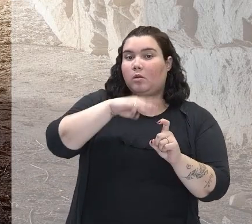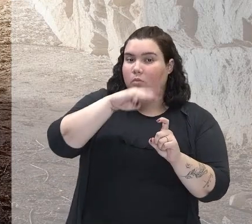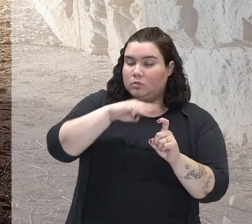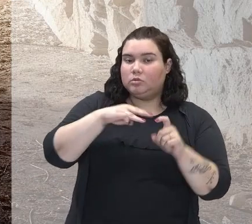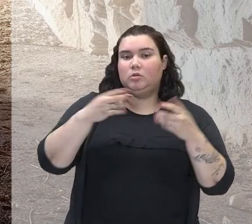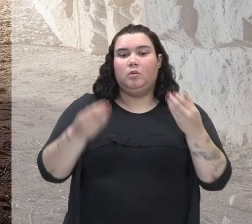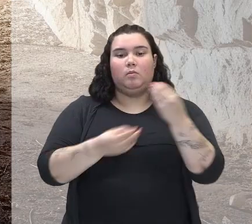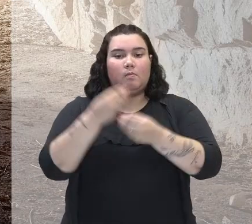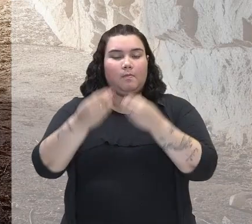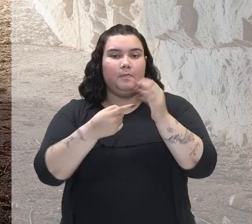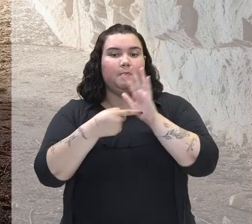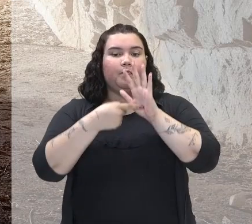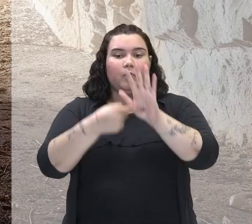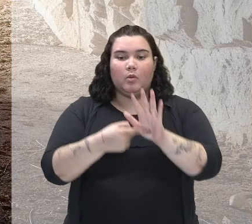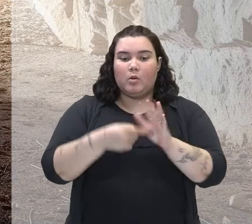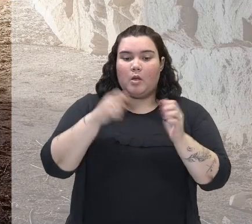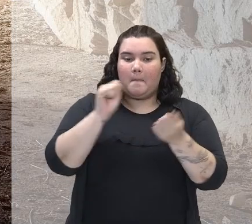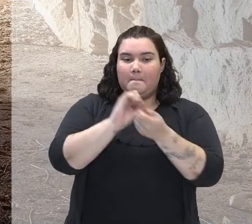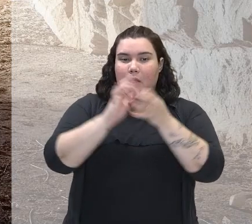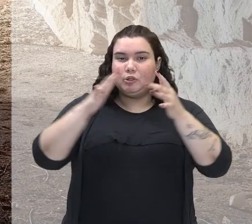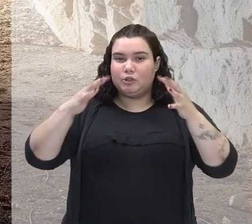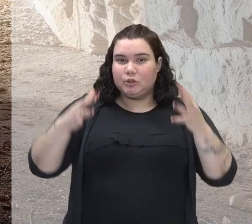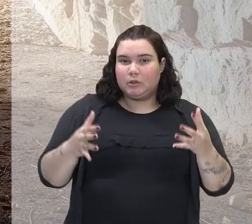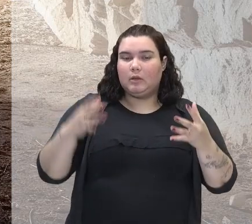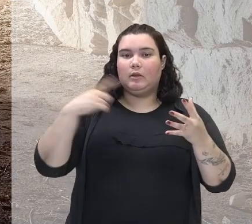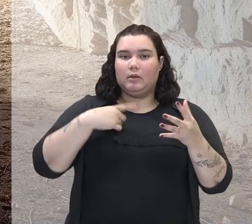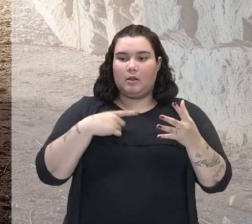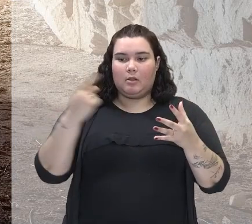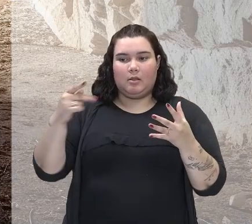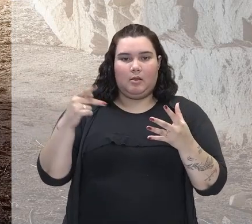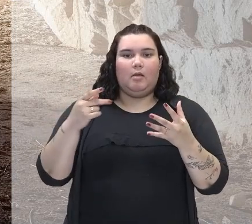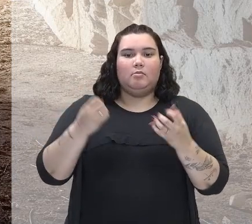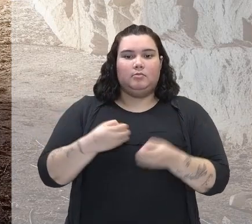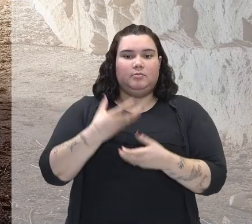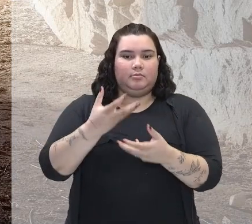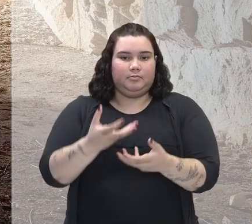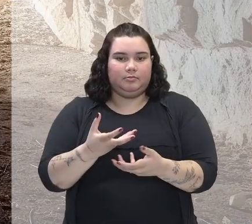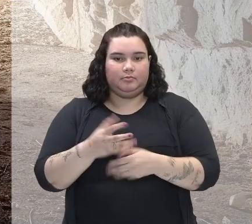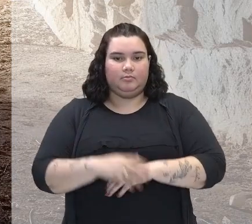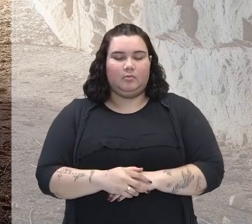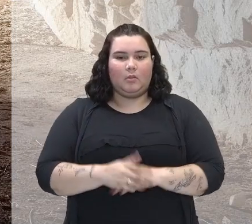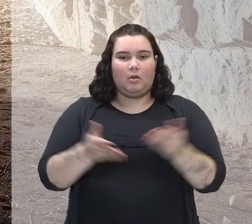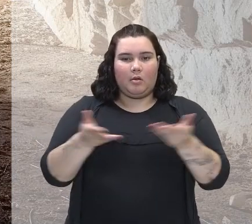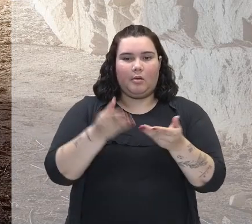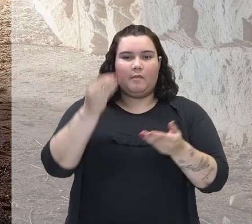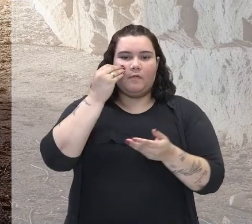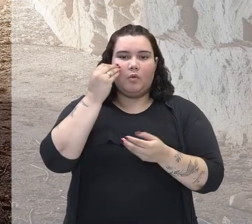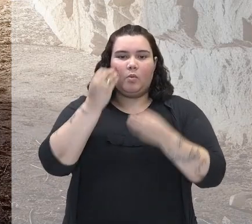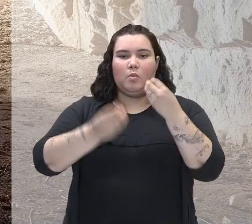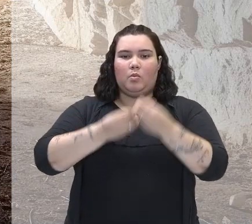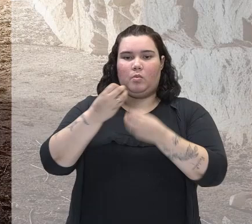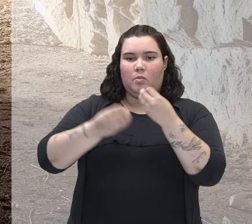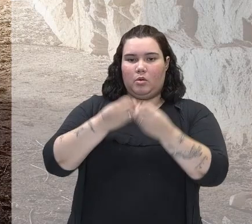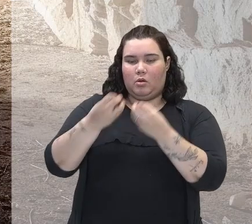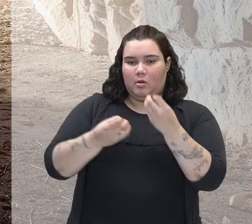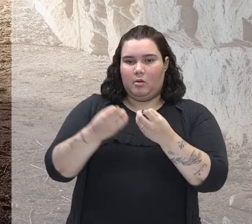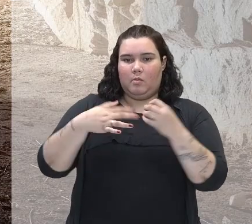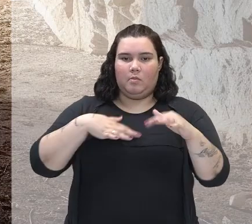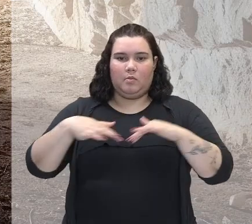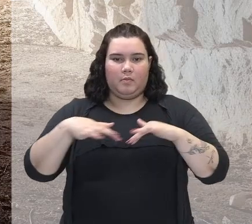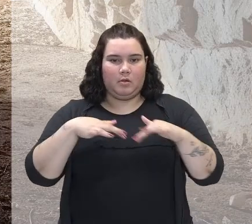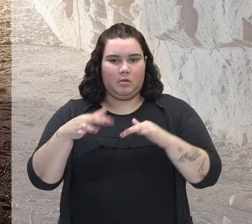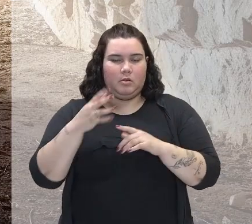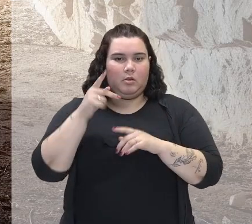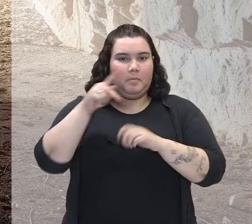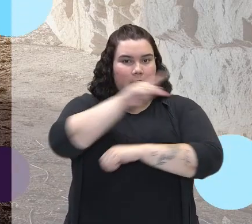essa questão da magia para a sua movimentação. Vamos ver uma animação de como seria uma movimentação